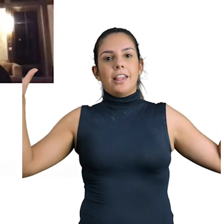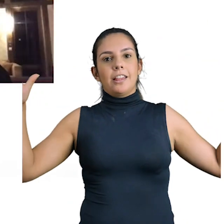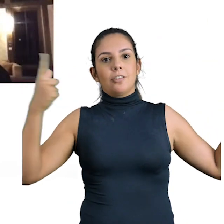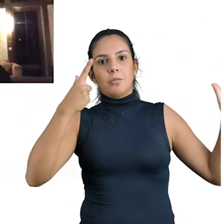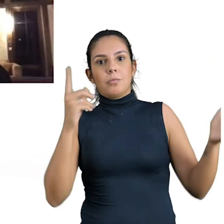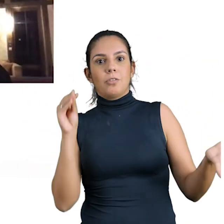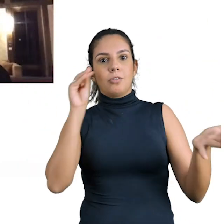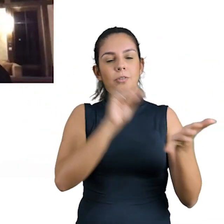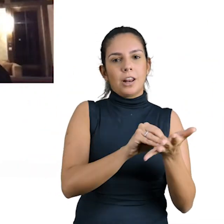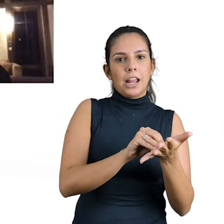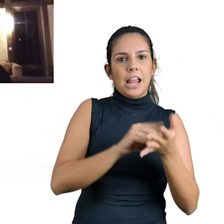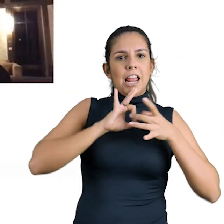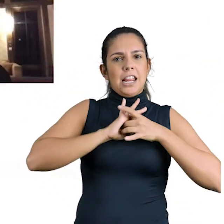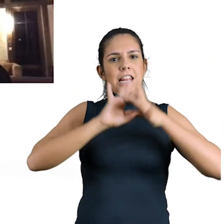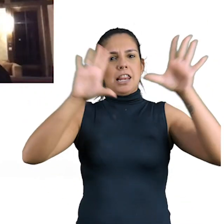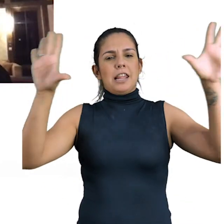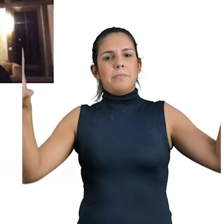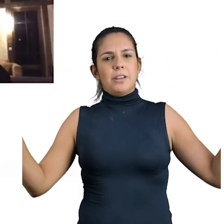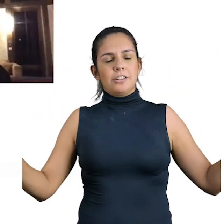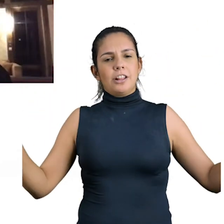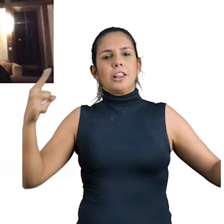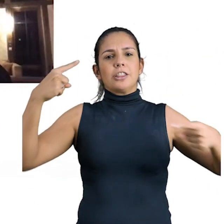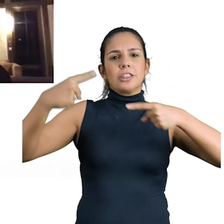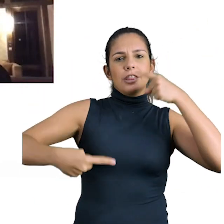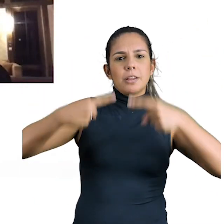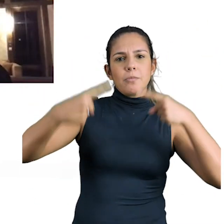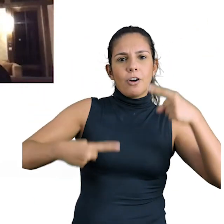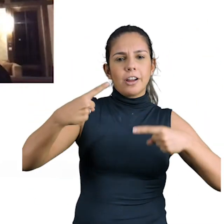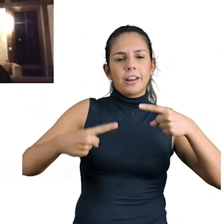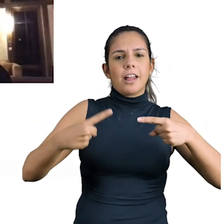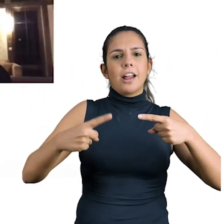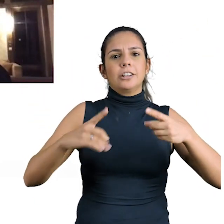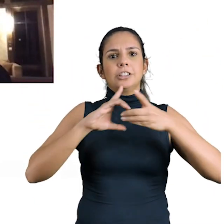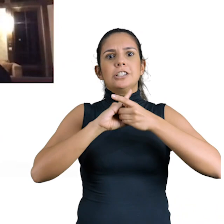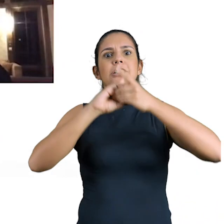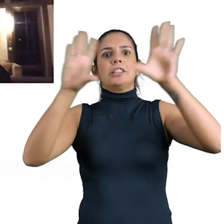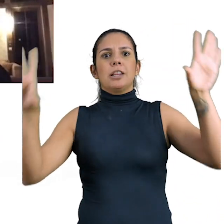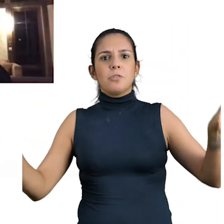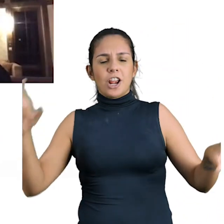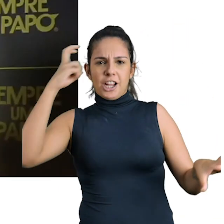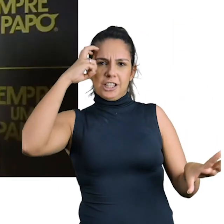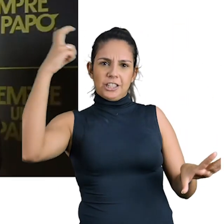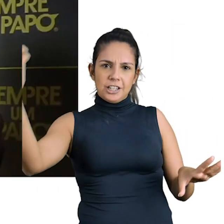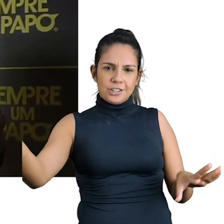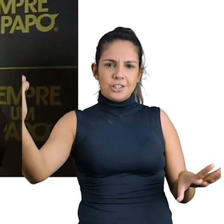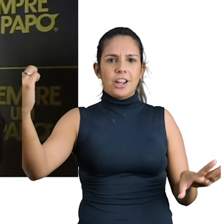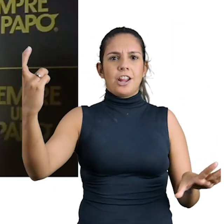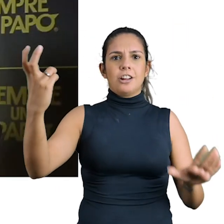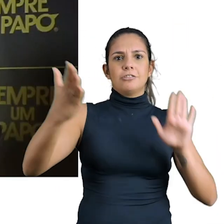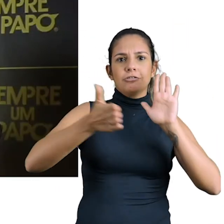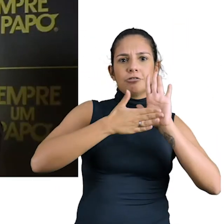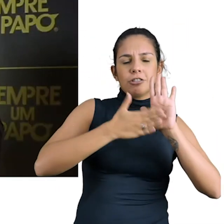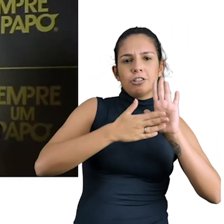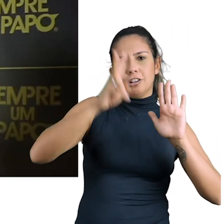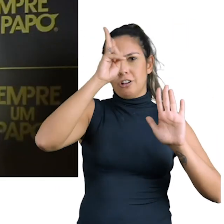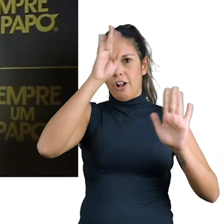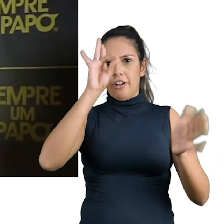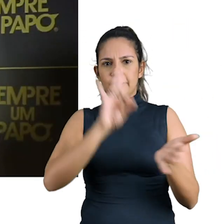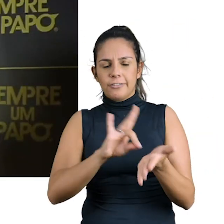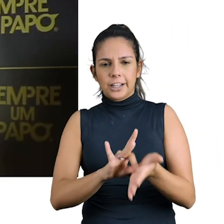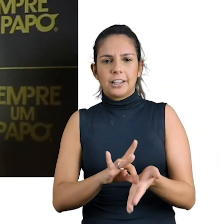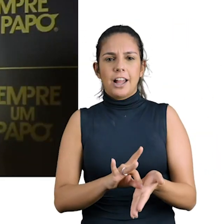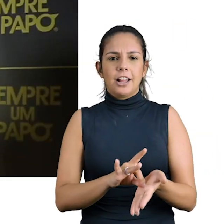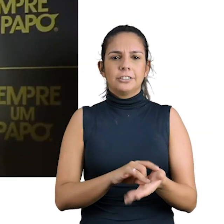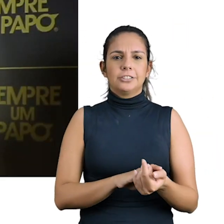sempre esclarece, sempre coloca uma posição libertária, democrática, interessante, inteligente sobre